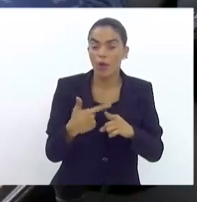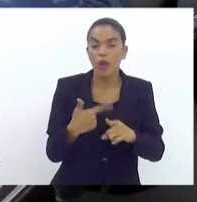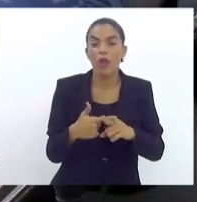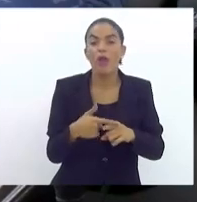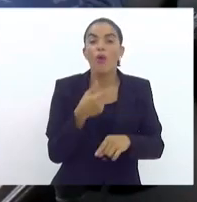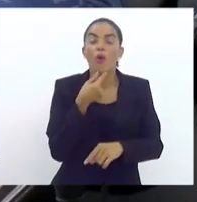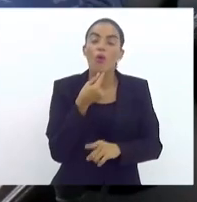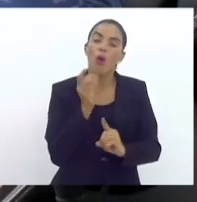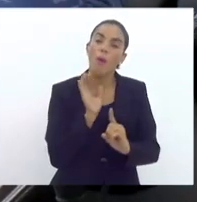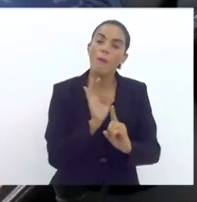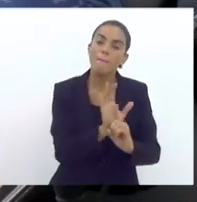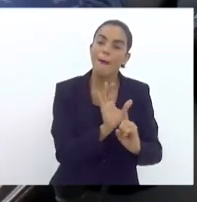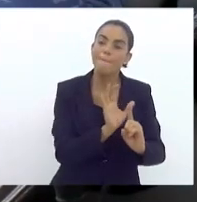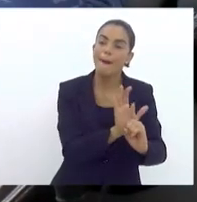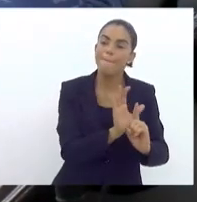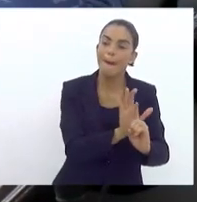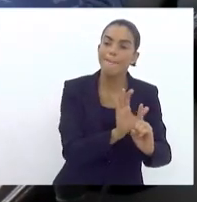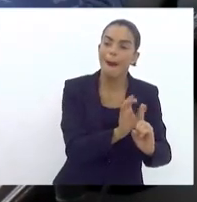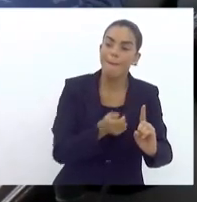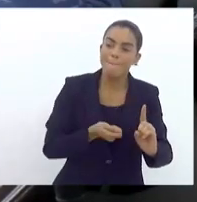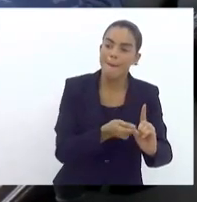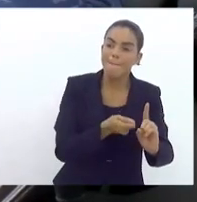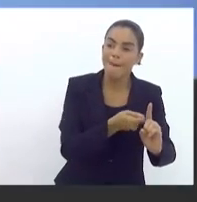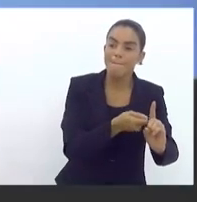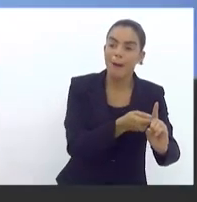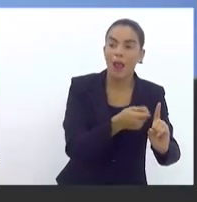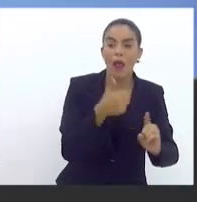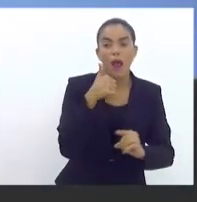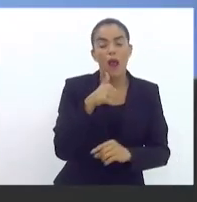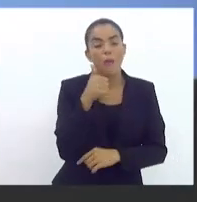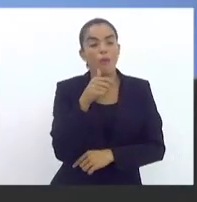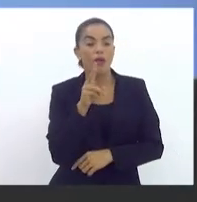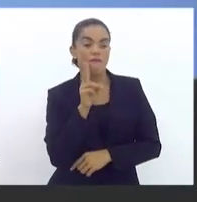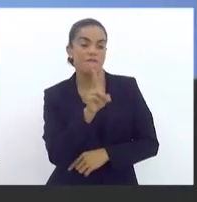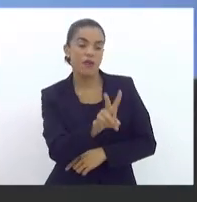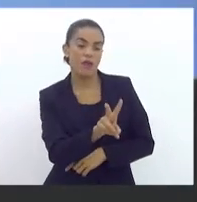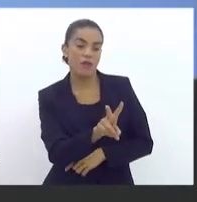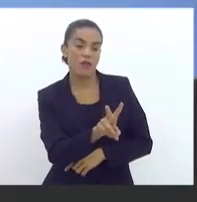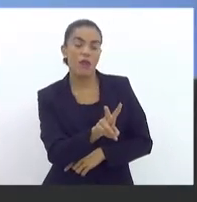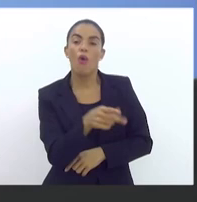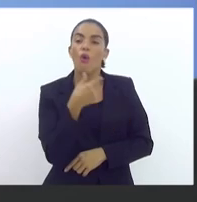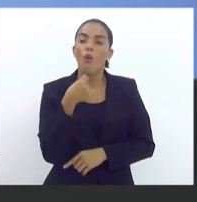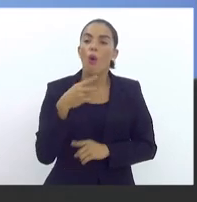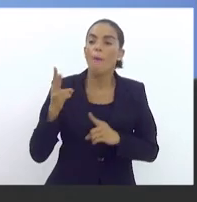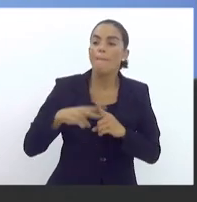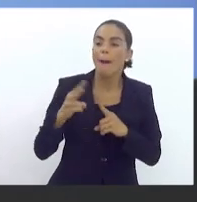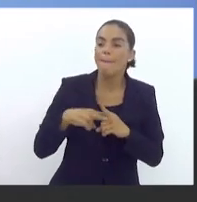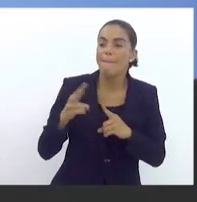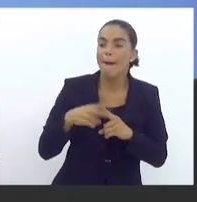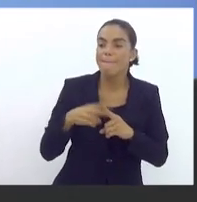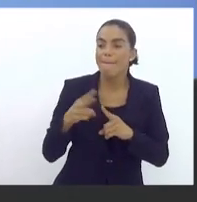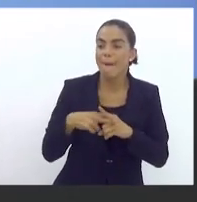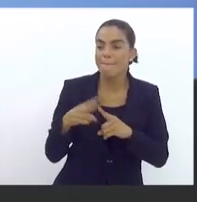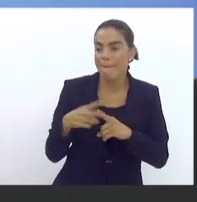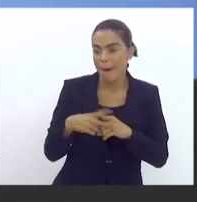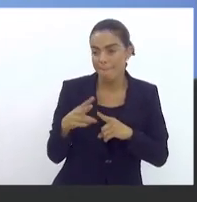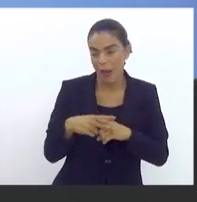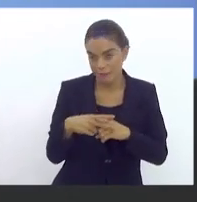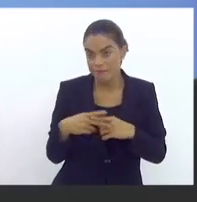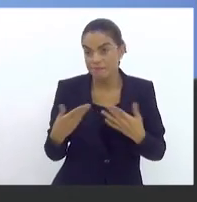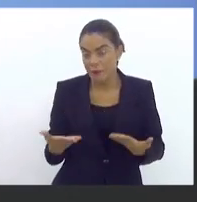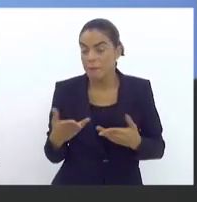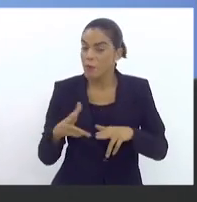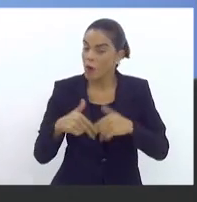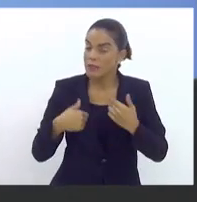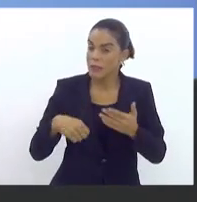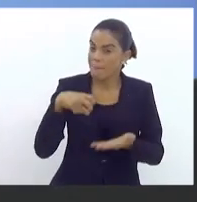só contemplação de ele ver se masturbar já era suficiente para caracterizar o estupro e aí é ótimo né porque a pena